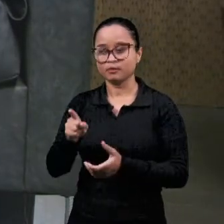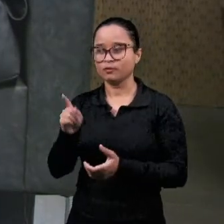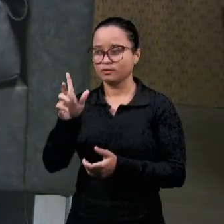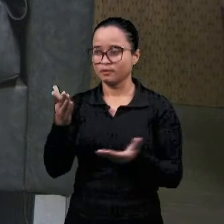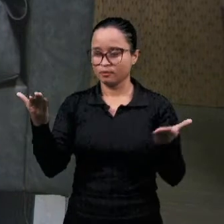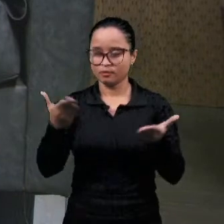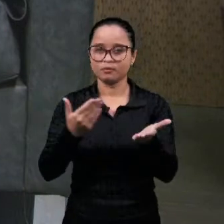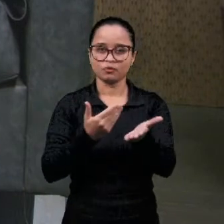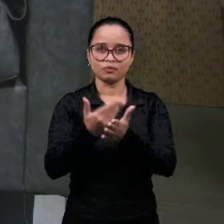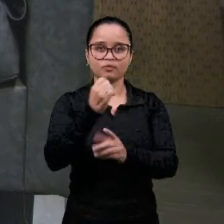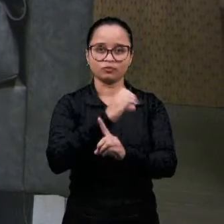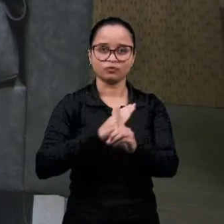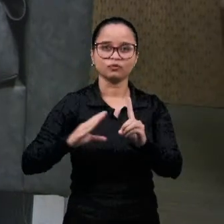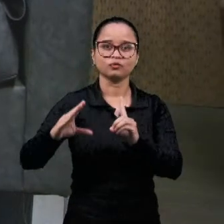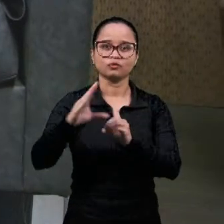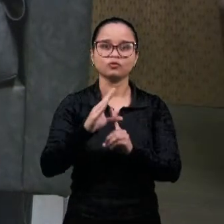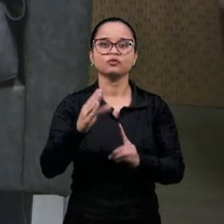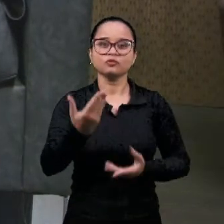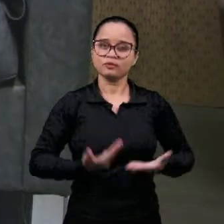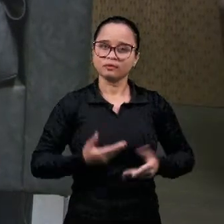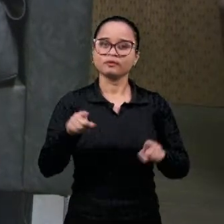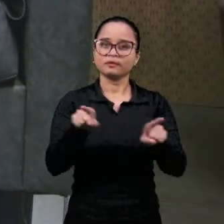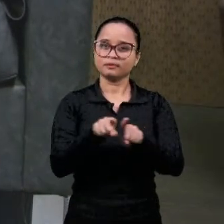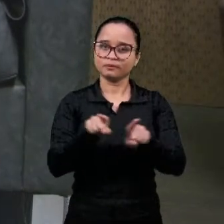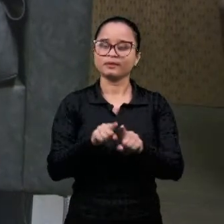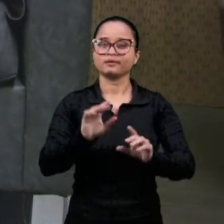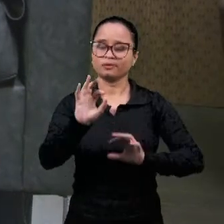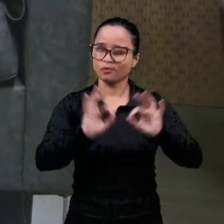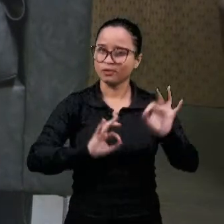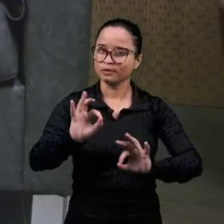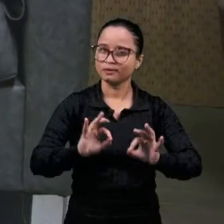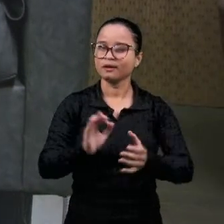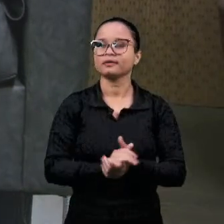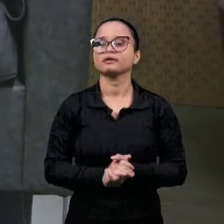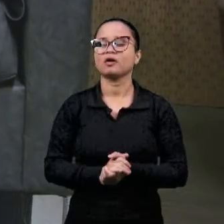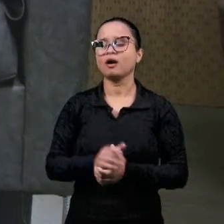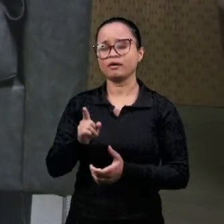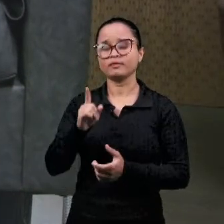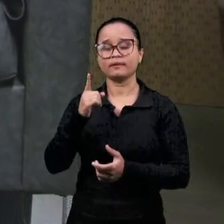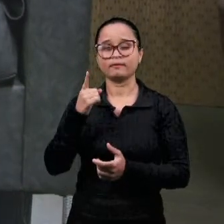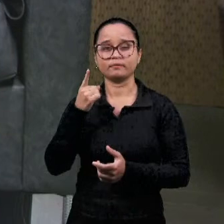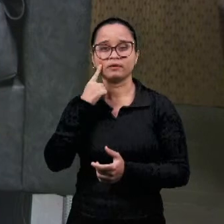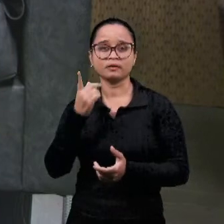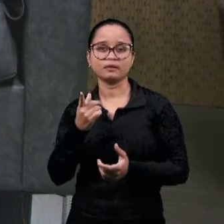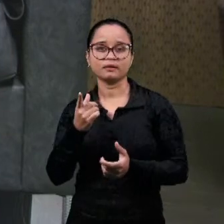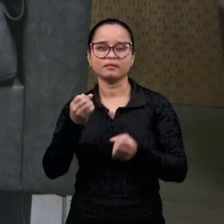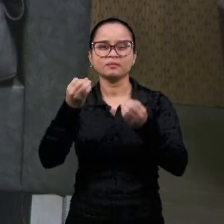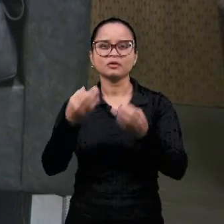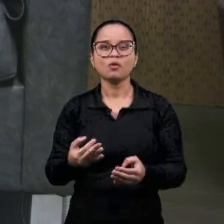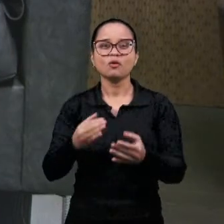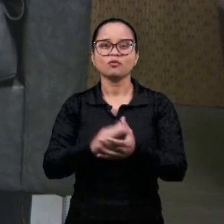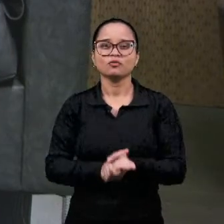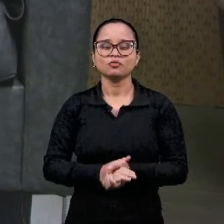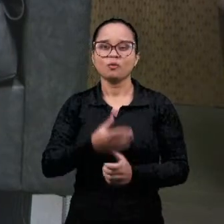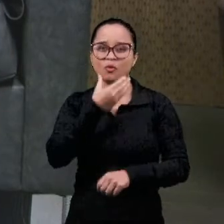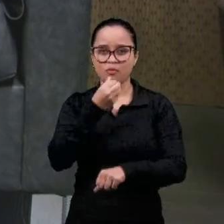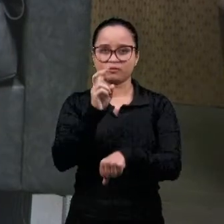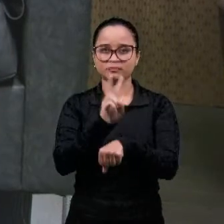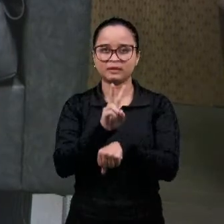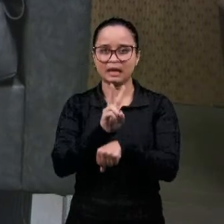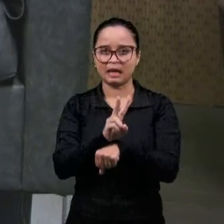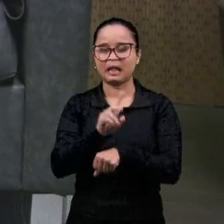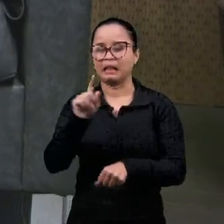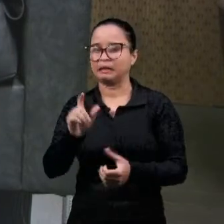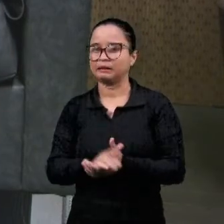púlpito ali e os irmãos também se prepararem. Você falou que você vai falar sobre o carcereiro de Filipos, mas se quiser dizer o texto, os irmãos já vão